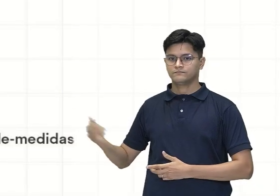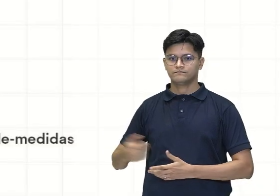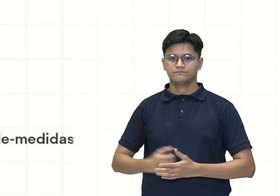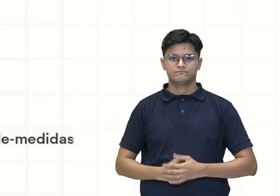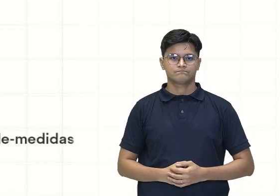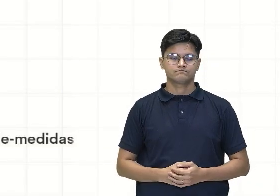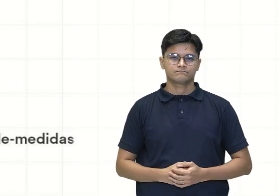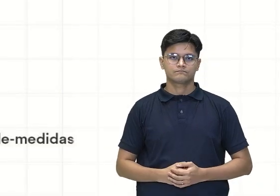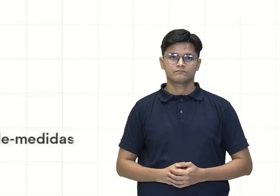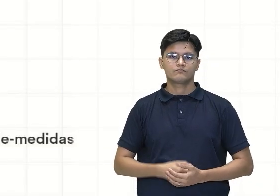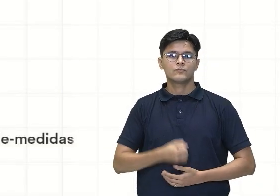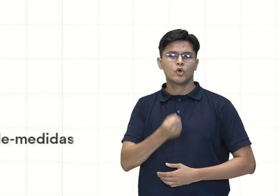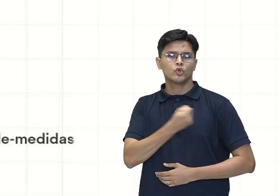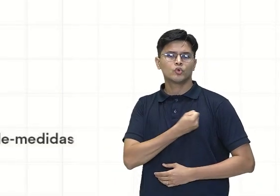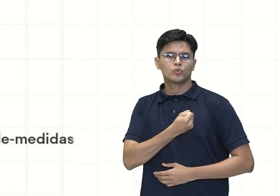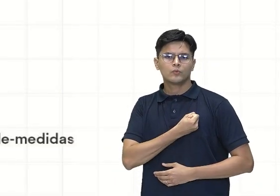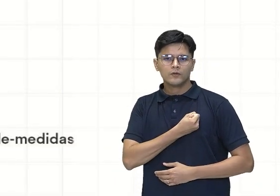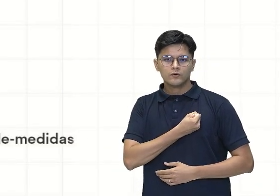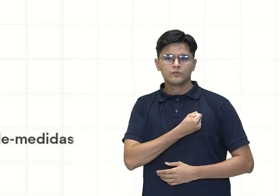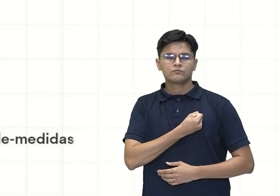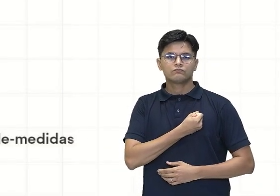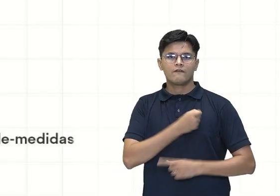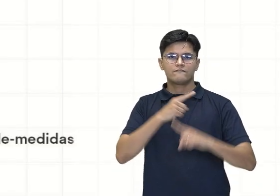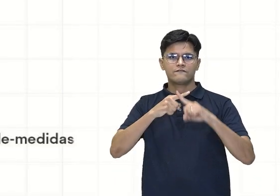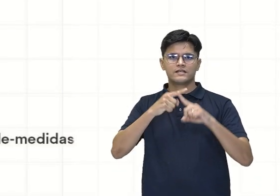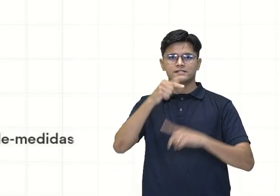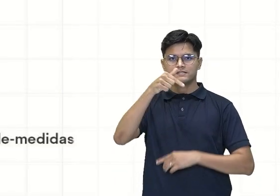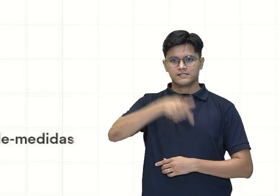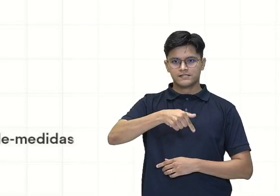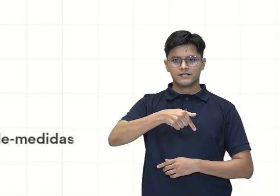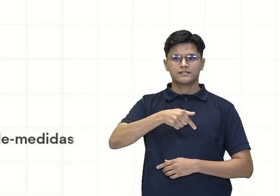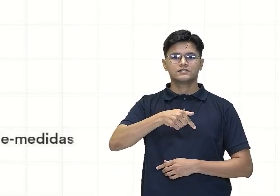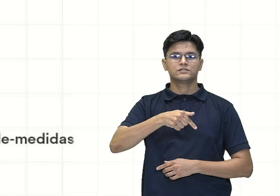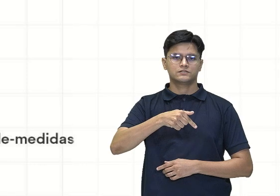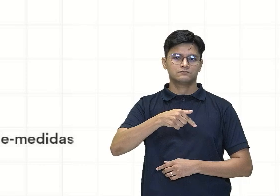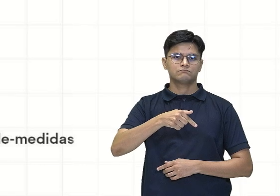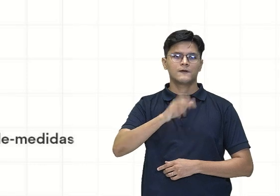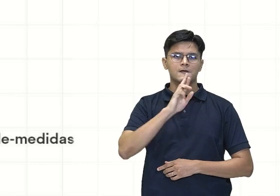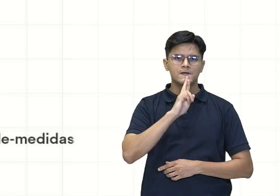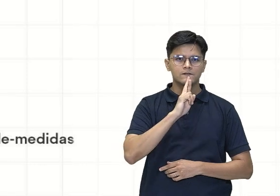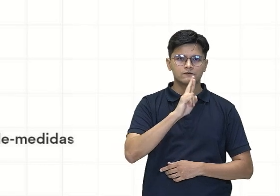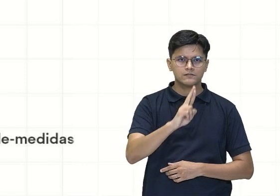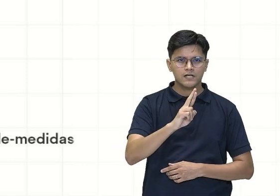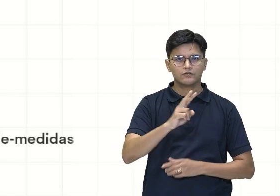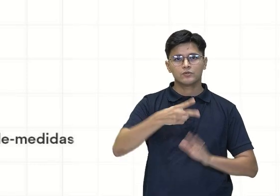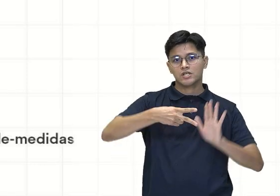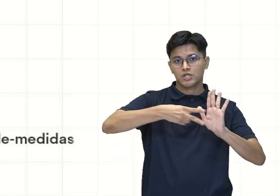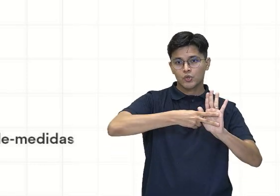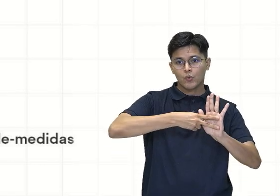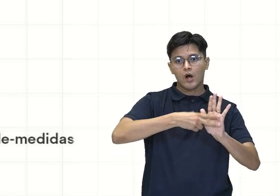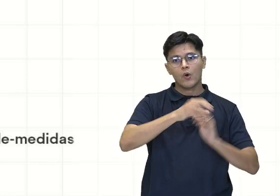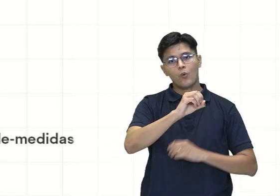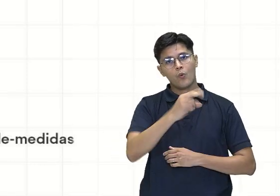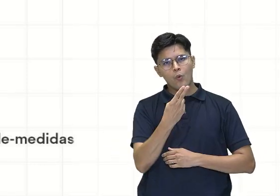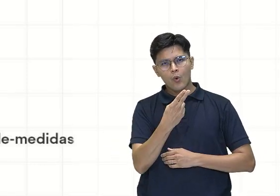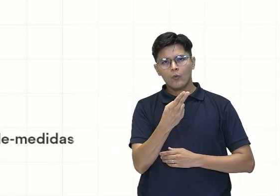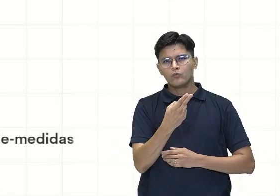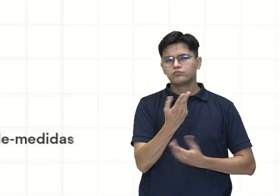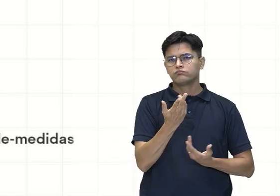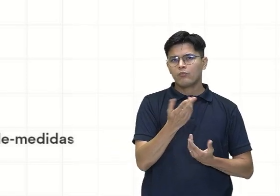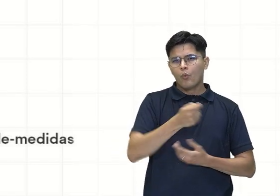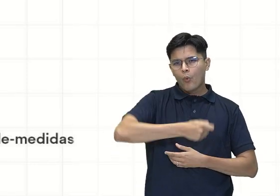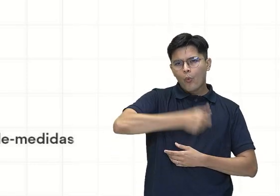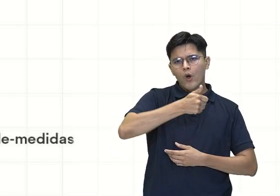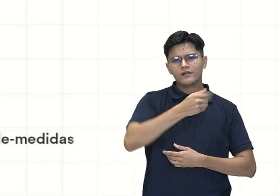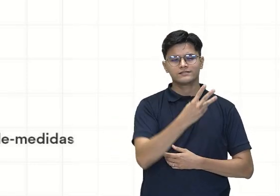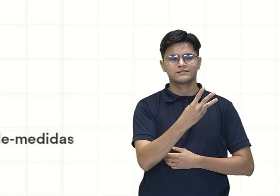que multiplicado por 7 chega mais próximo de 31? Lembrando que não pode passar. Só pode